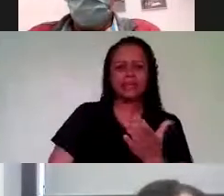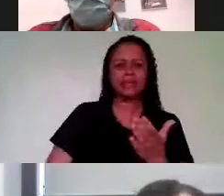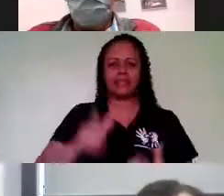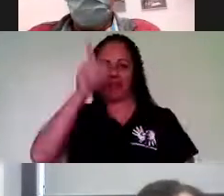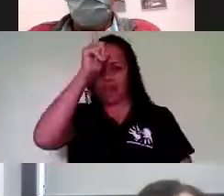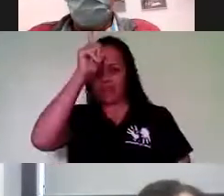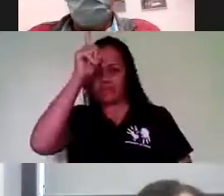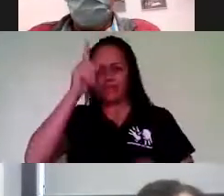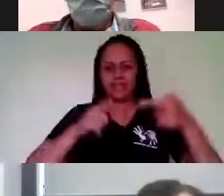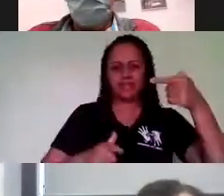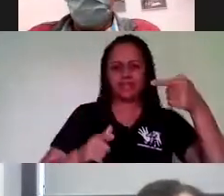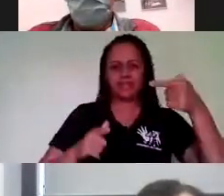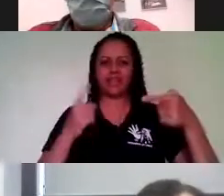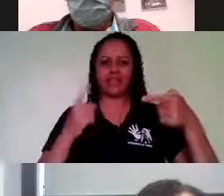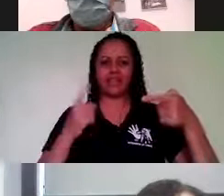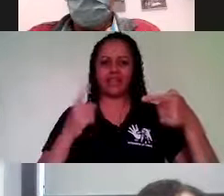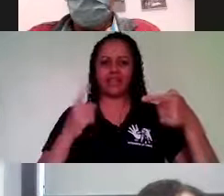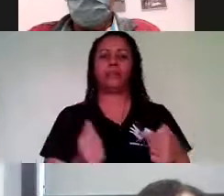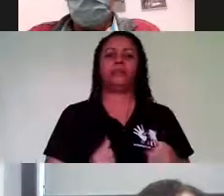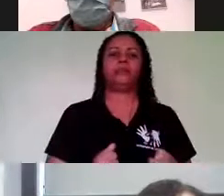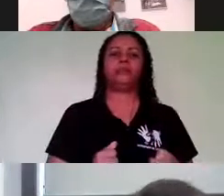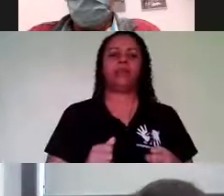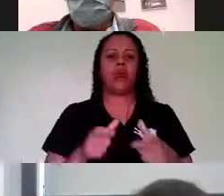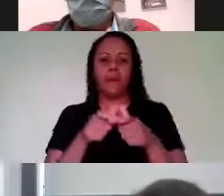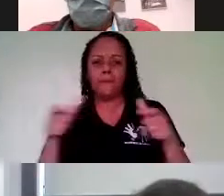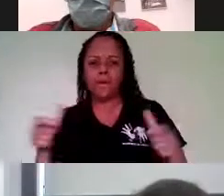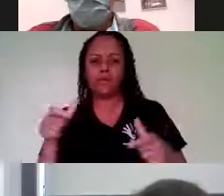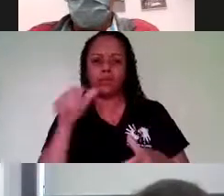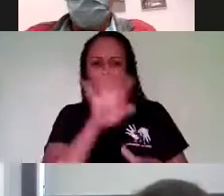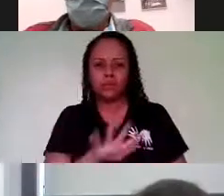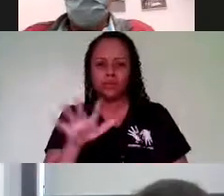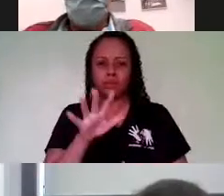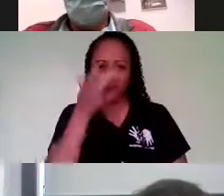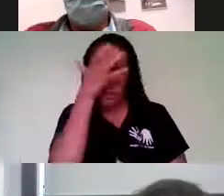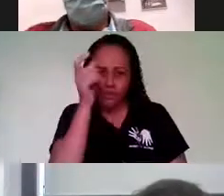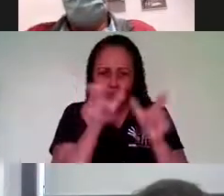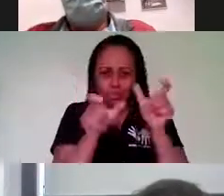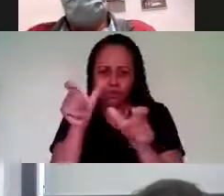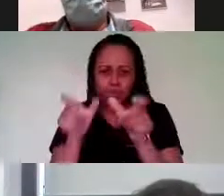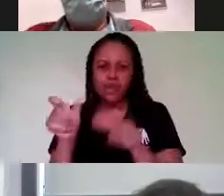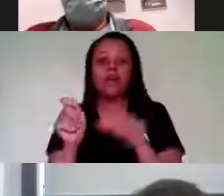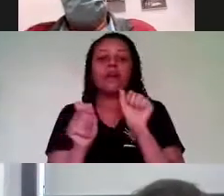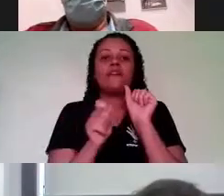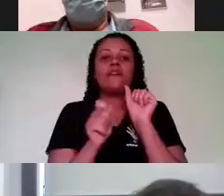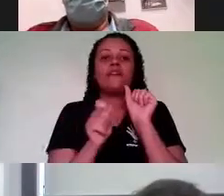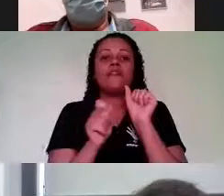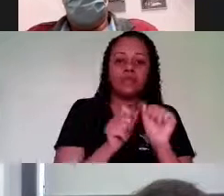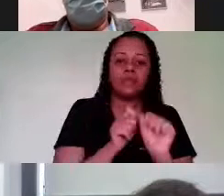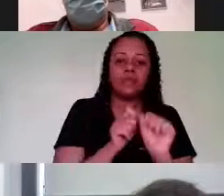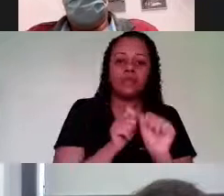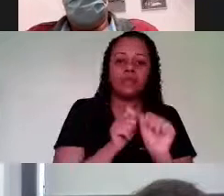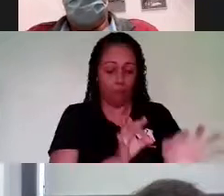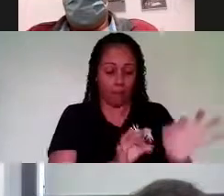esse movimento, que boa parte está aqui, fez com que um projeto safado de um